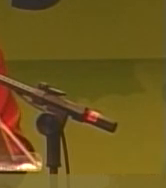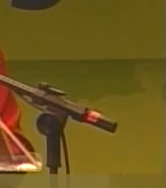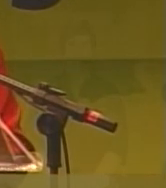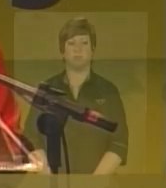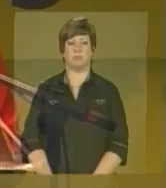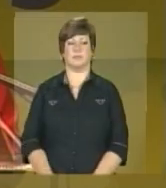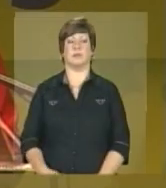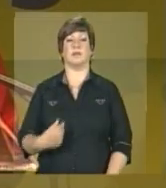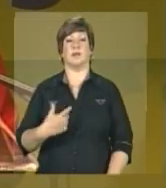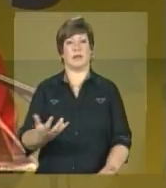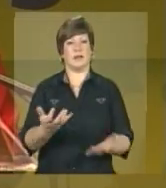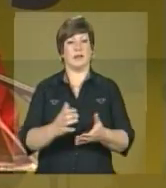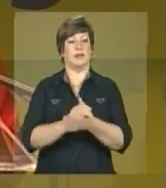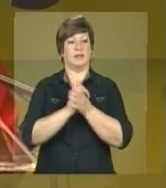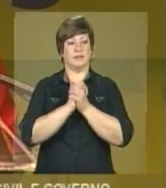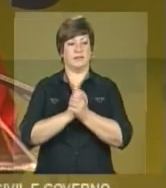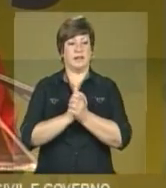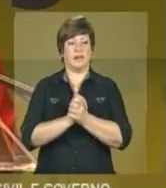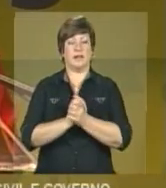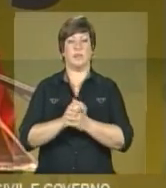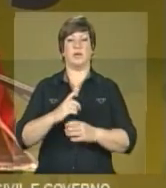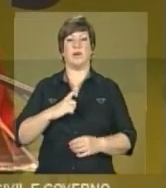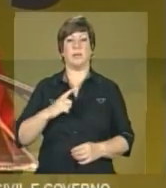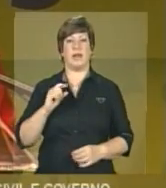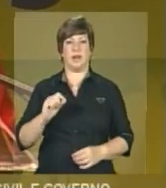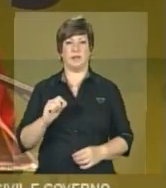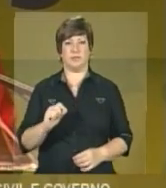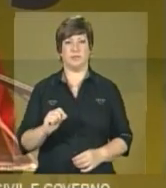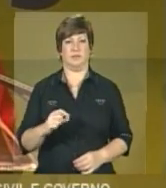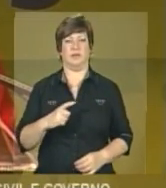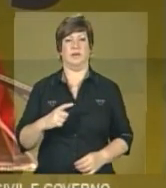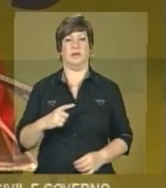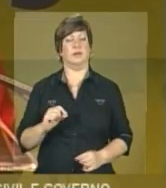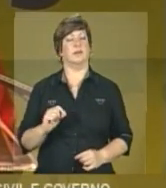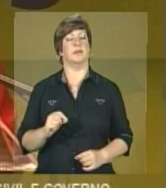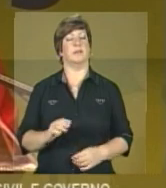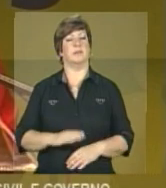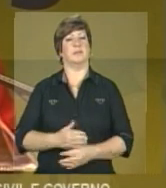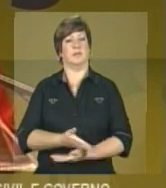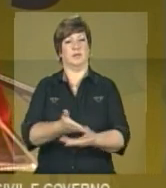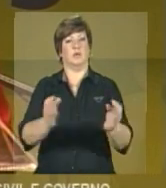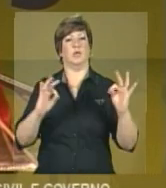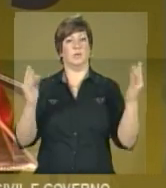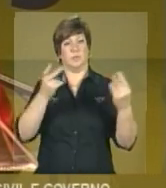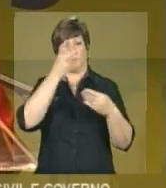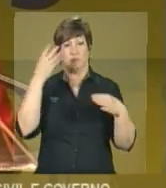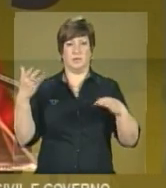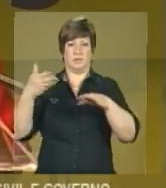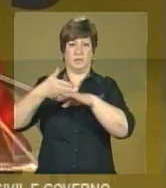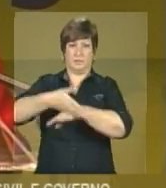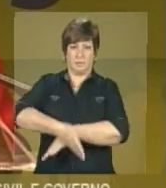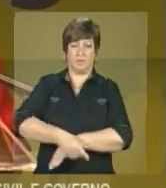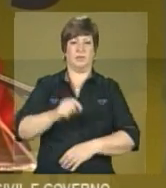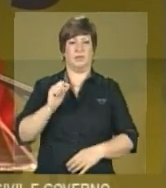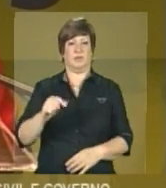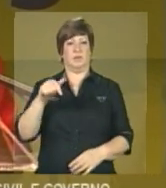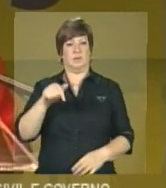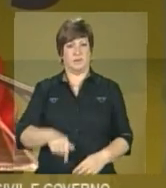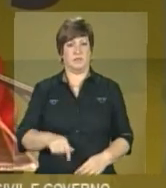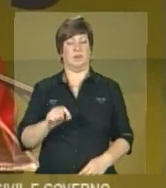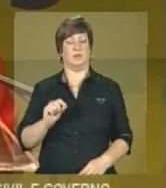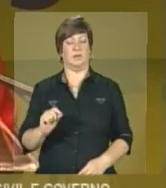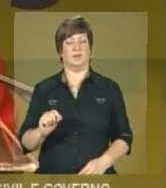Quero saudar muito especialmente todos os participantes do